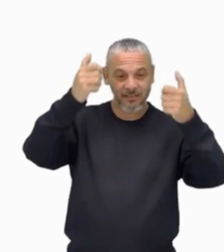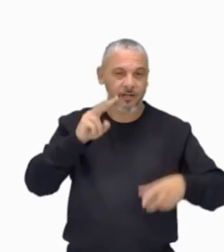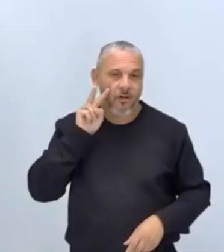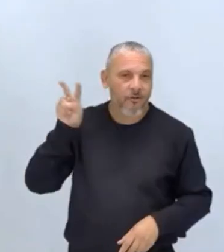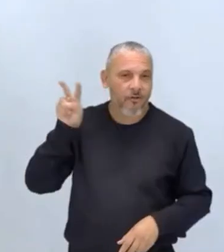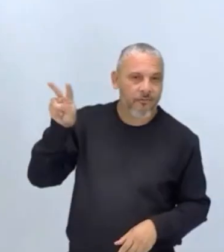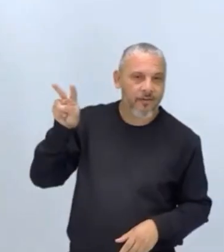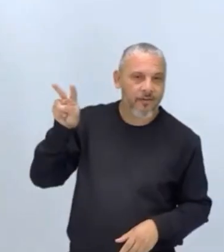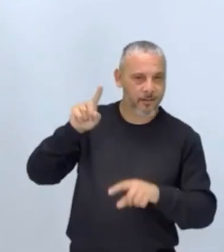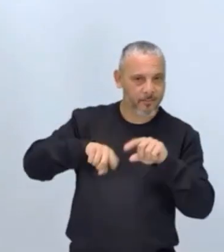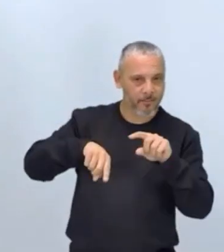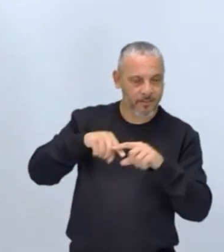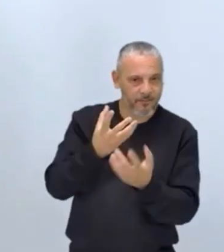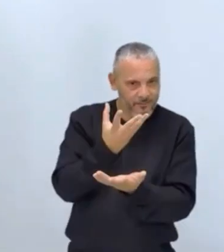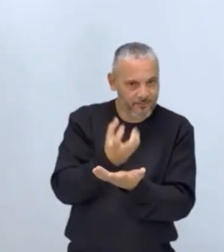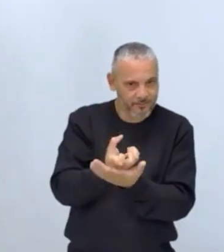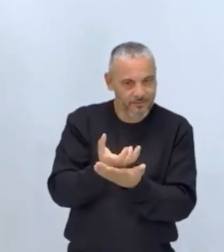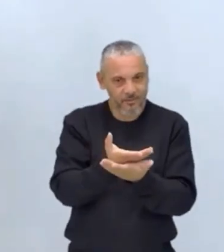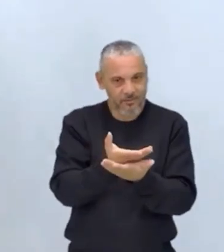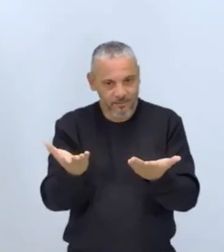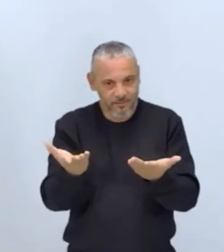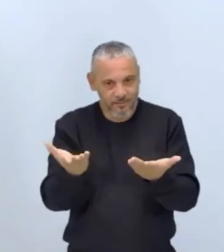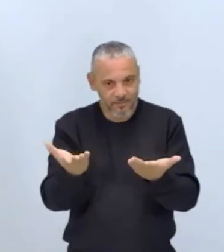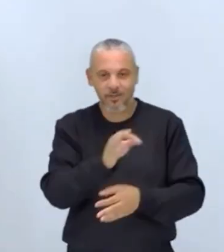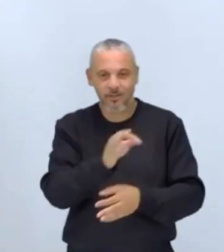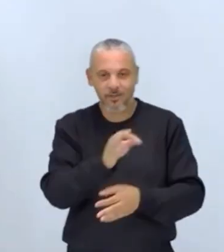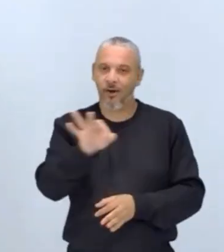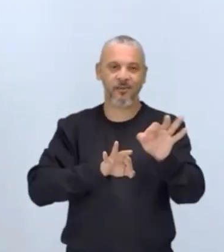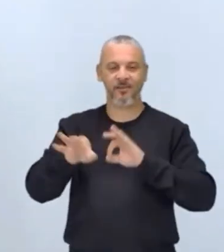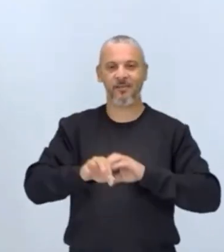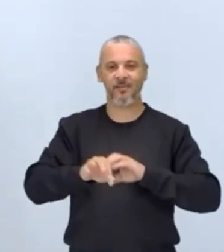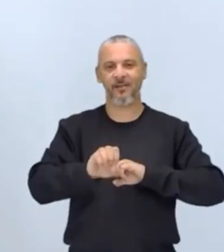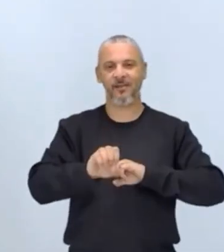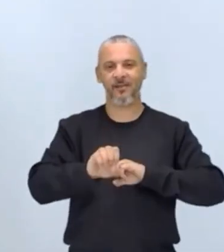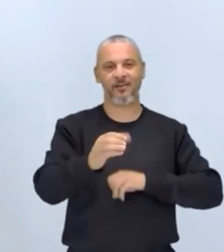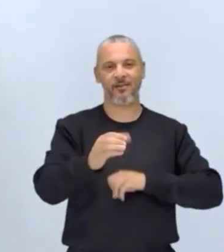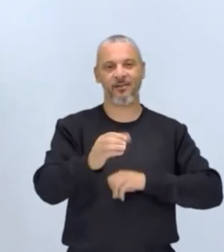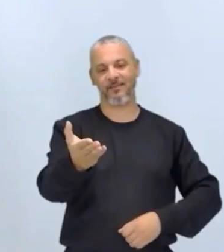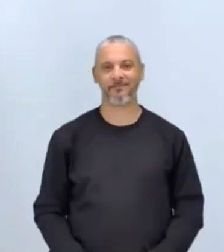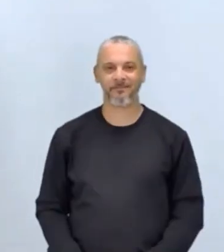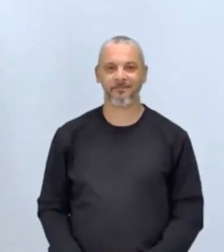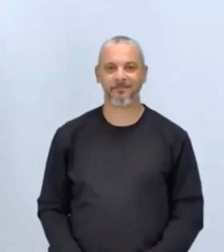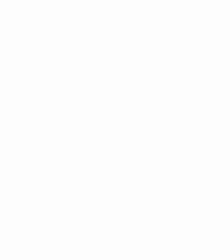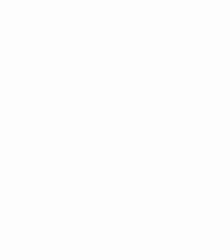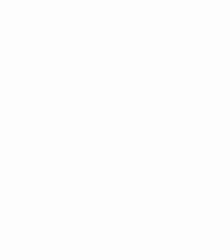Acompanhem aí os materiais que a Seduc fornece para vocês e tenham um ótimo planejamento de aula.